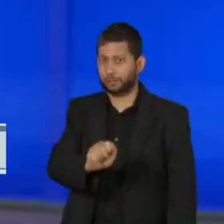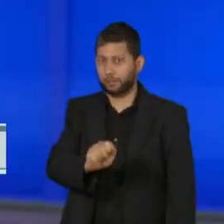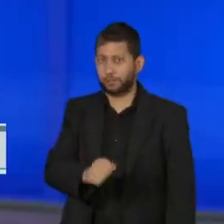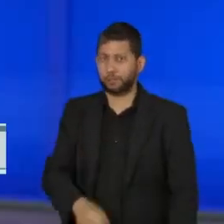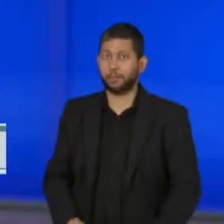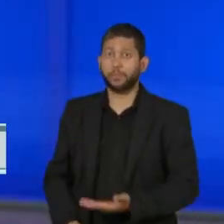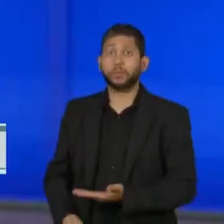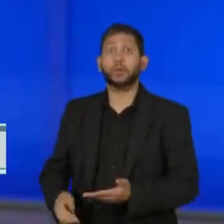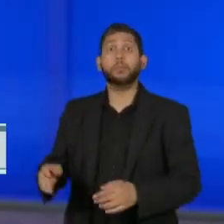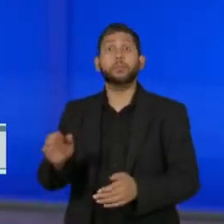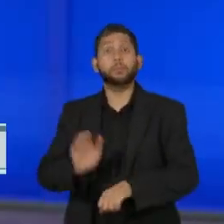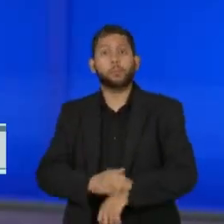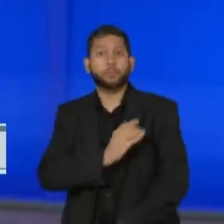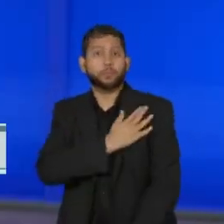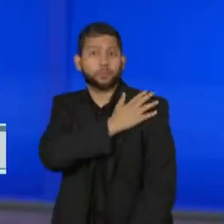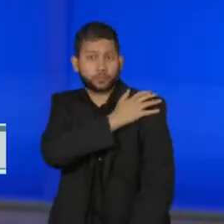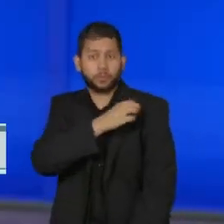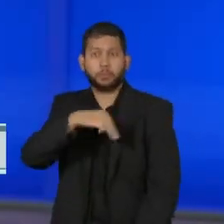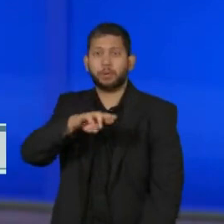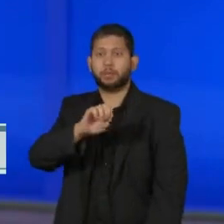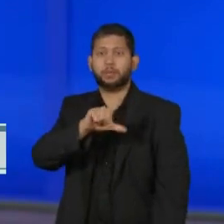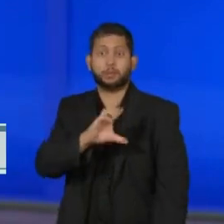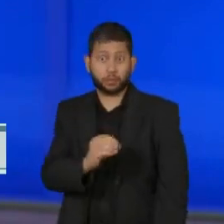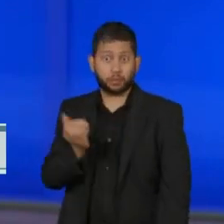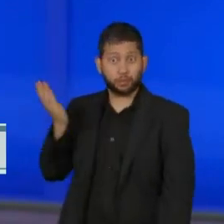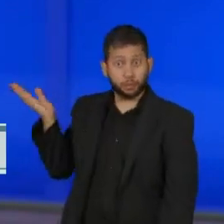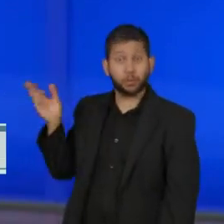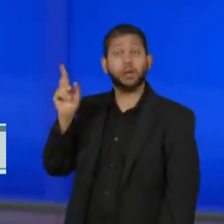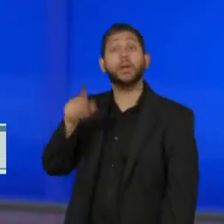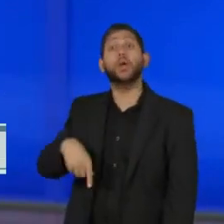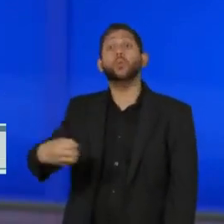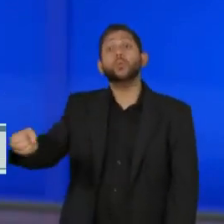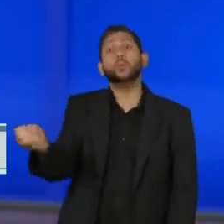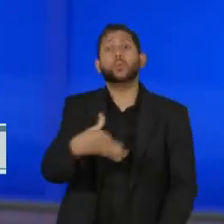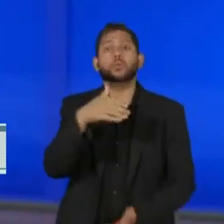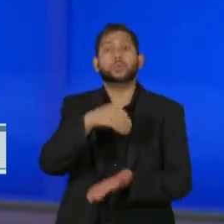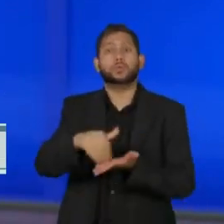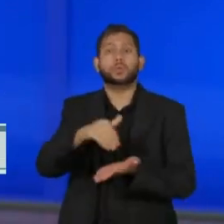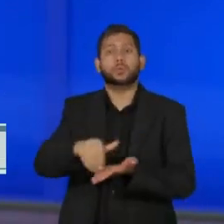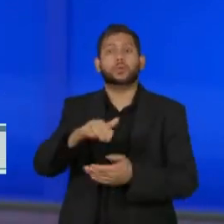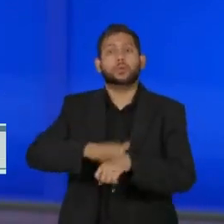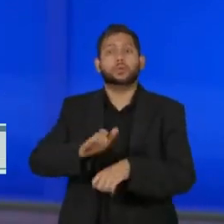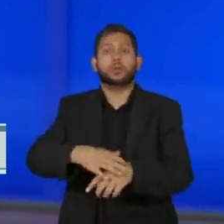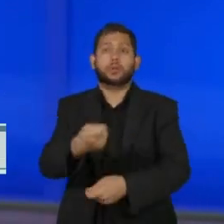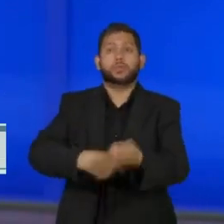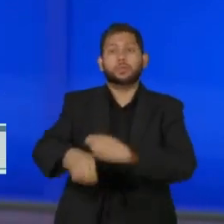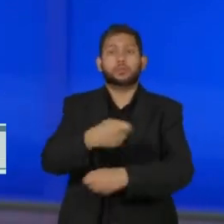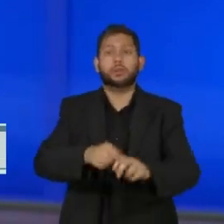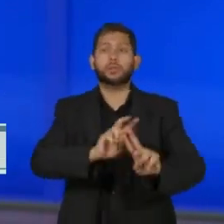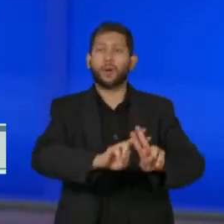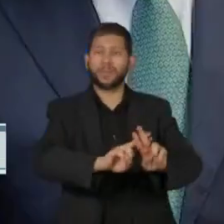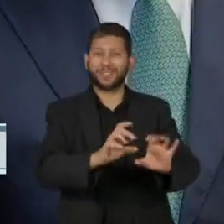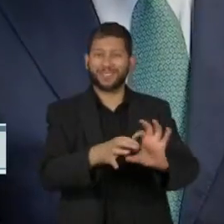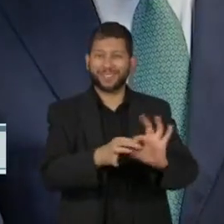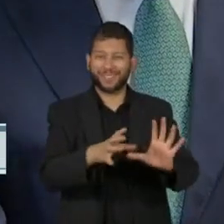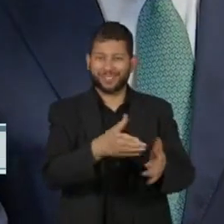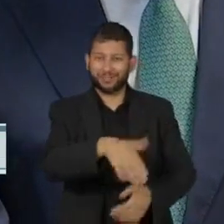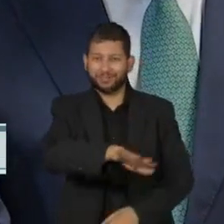o Coronel Marcelo Straight Finger será o novo secretário de Administração Penitenciária